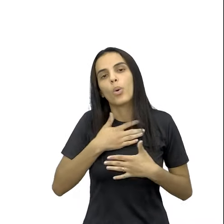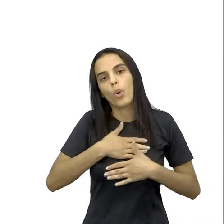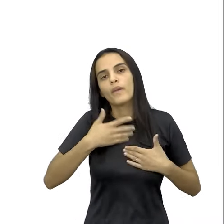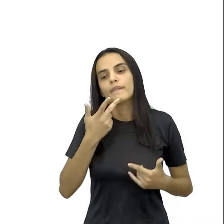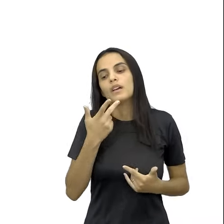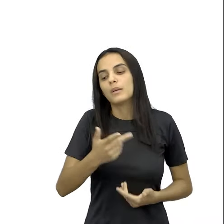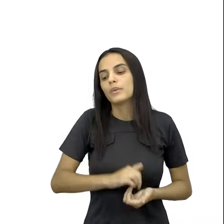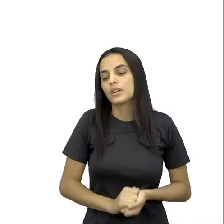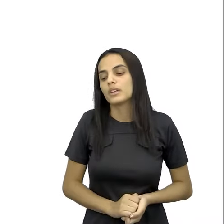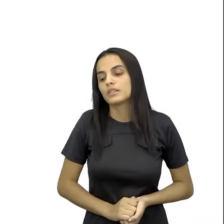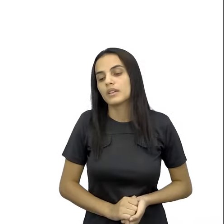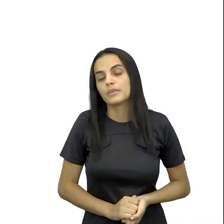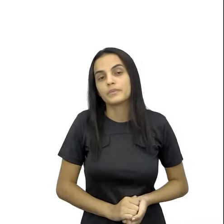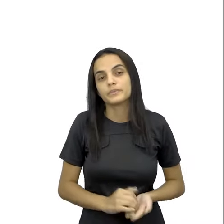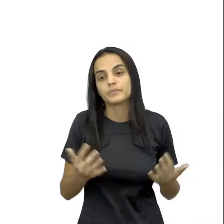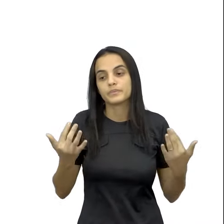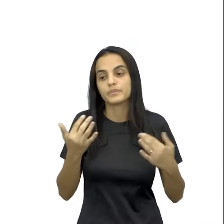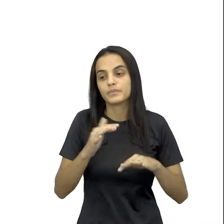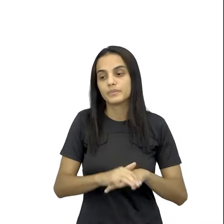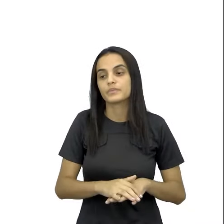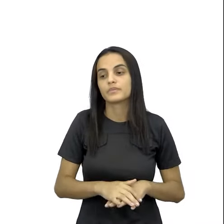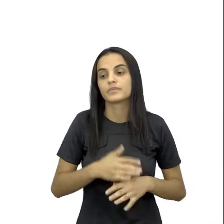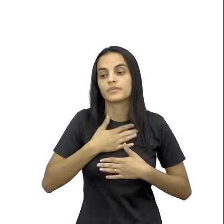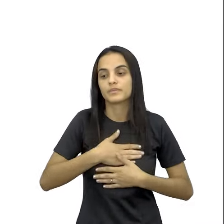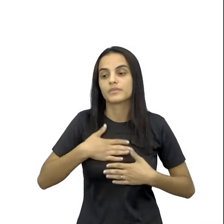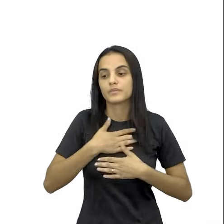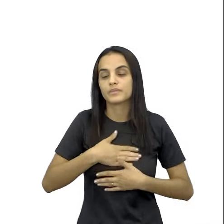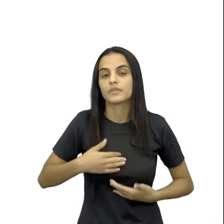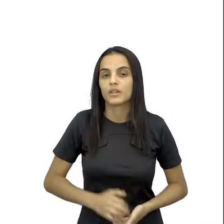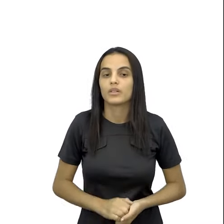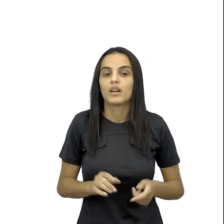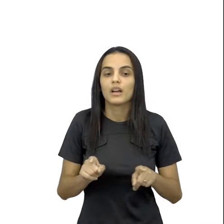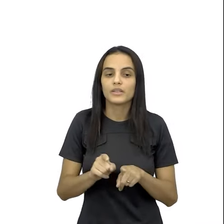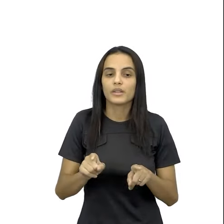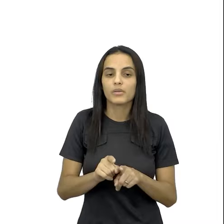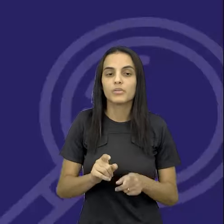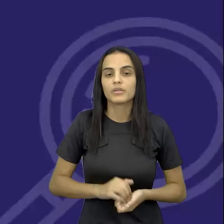possível aprender matemática, né, e que é gostoso também.